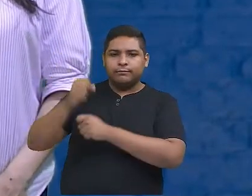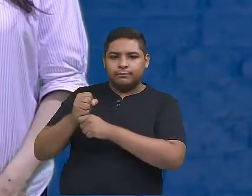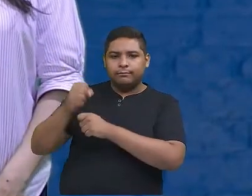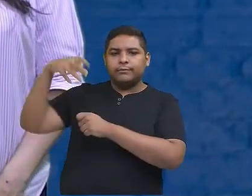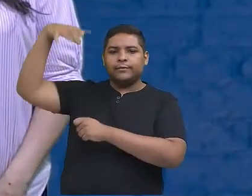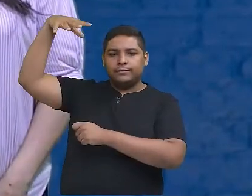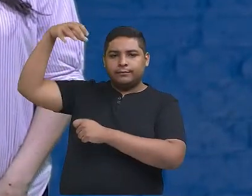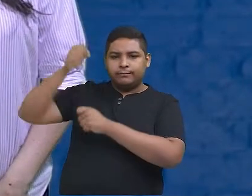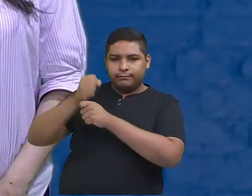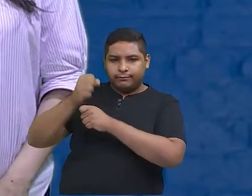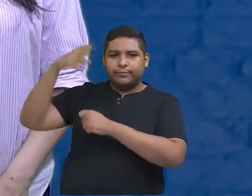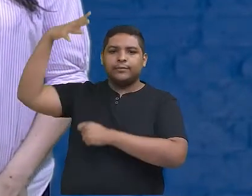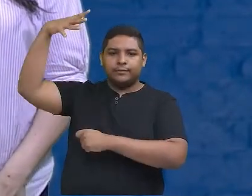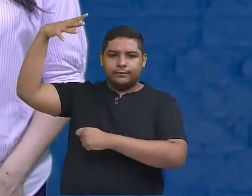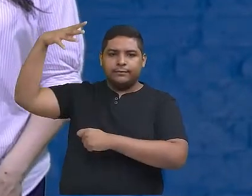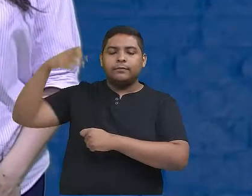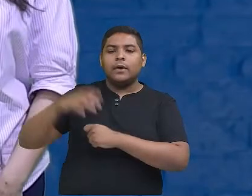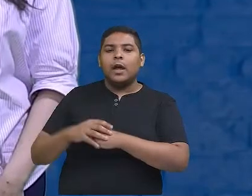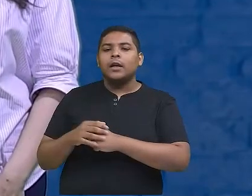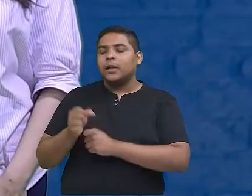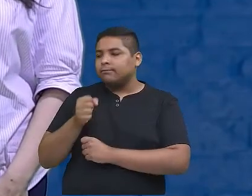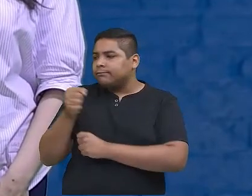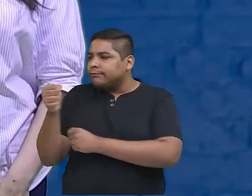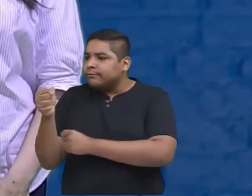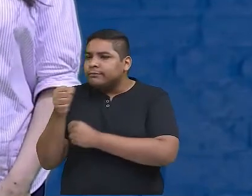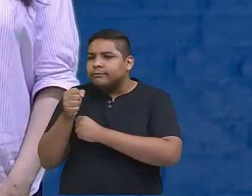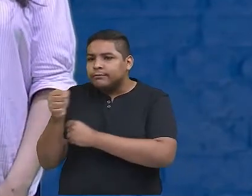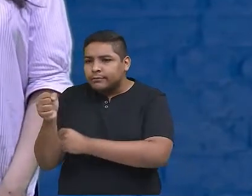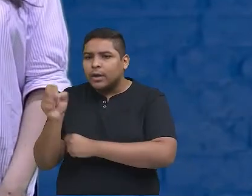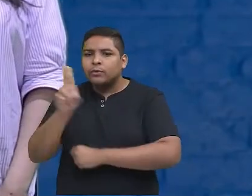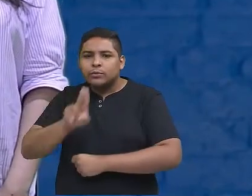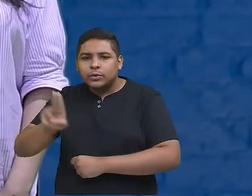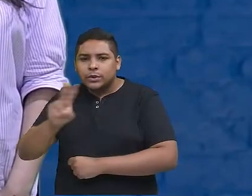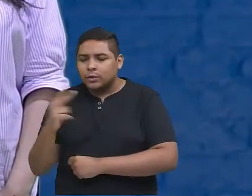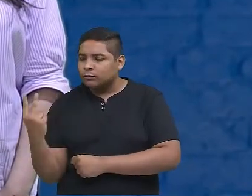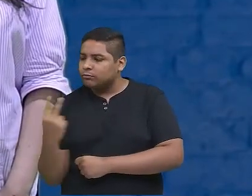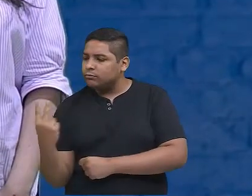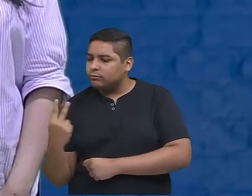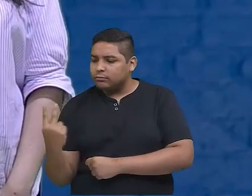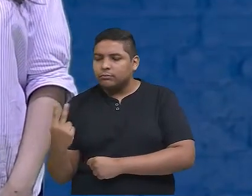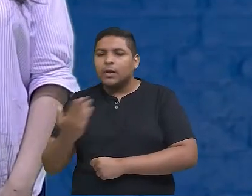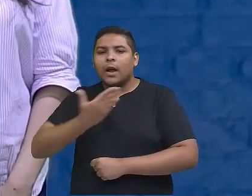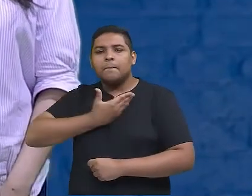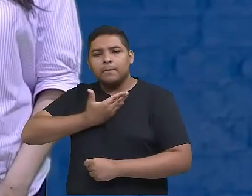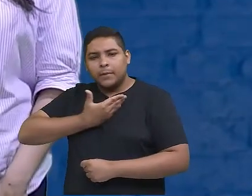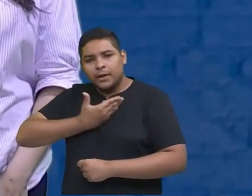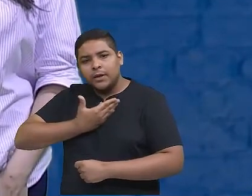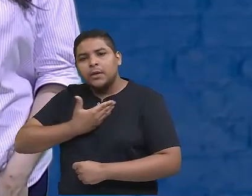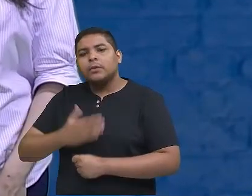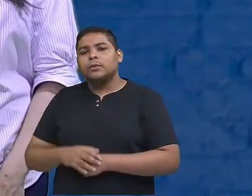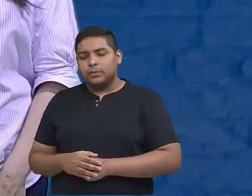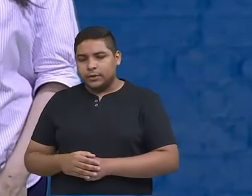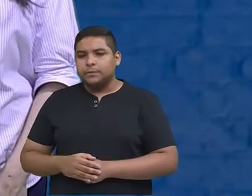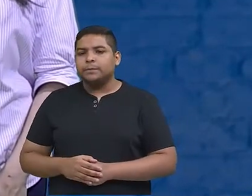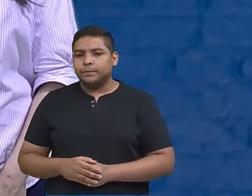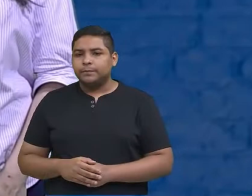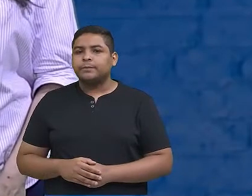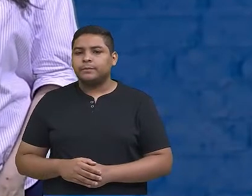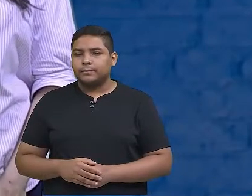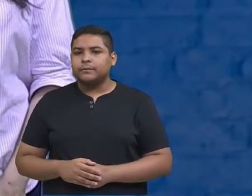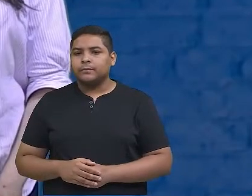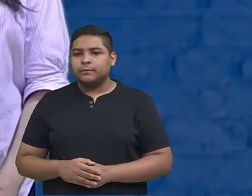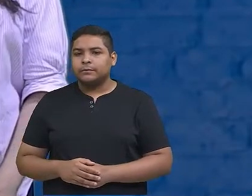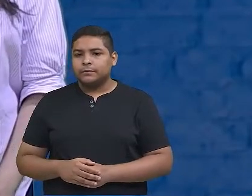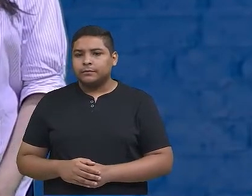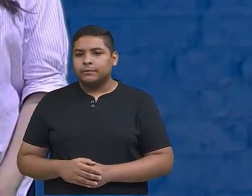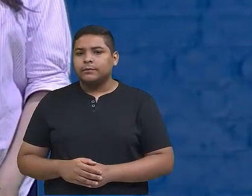sendo compartilhado. Provavelmente uma coleguinha está segurando o guarda-chuva para outra coleguinha não se molhar.